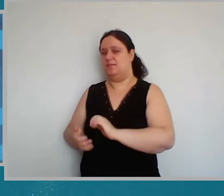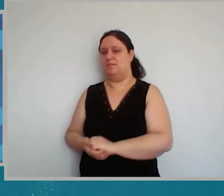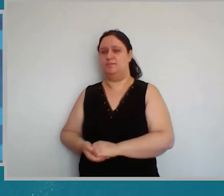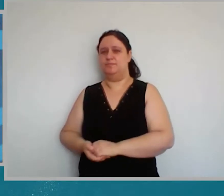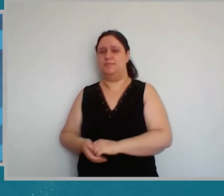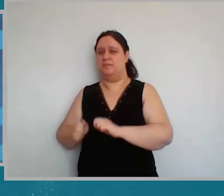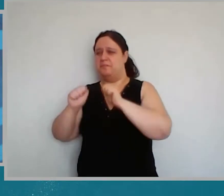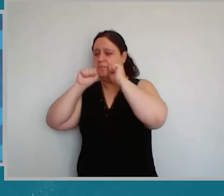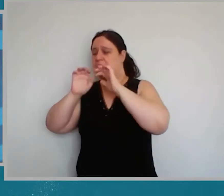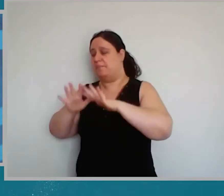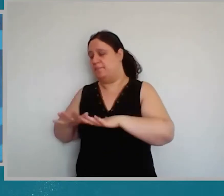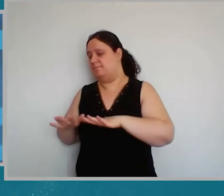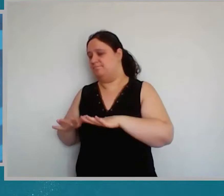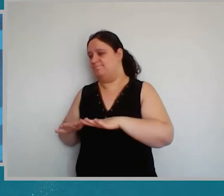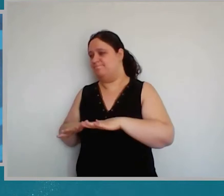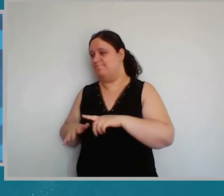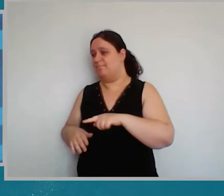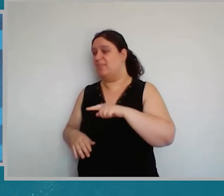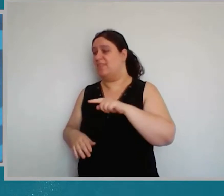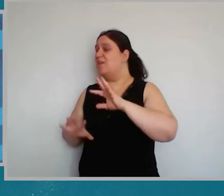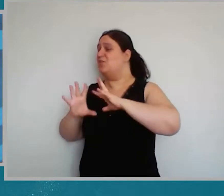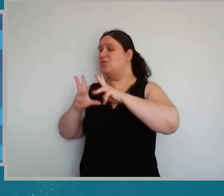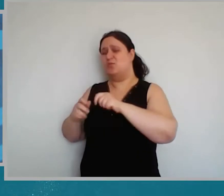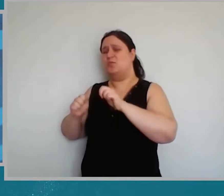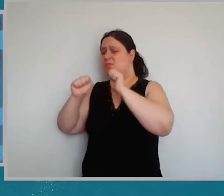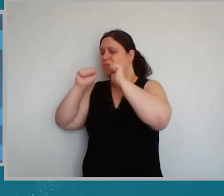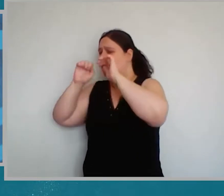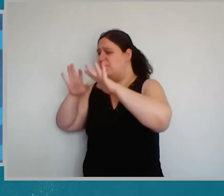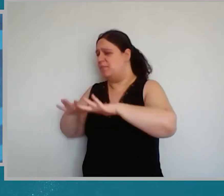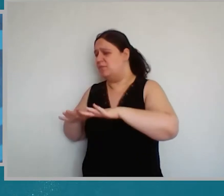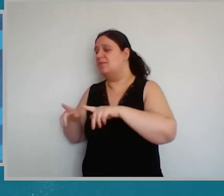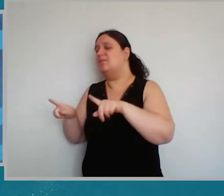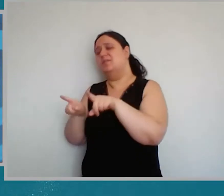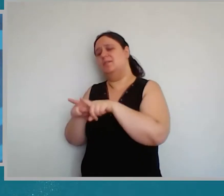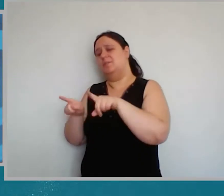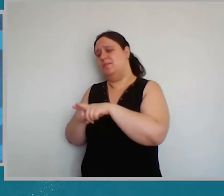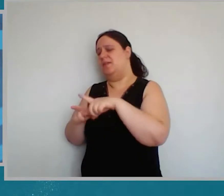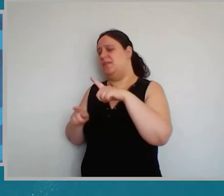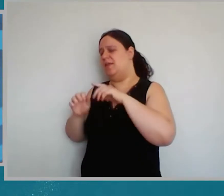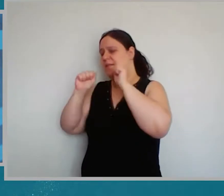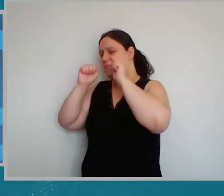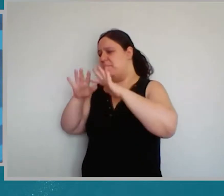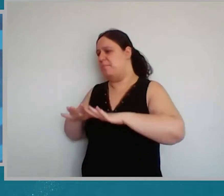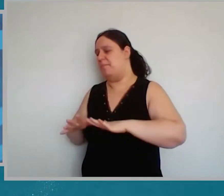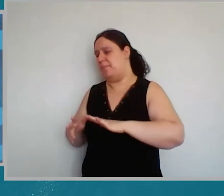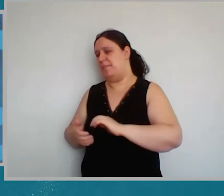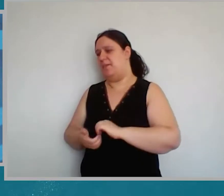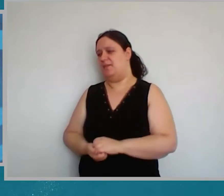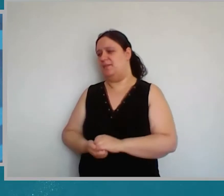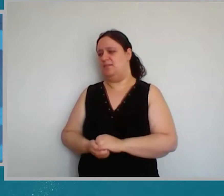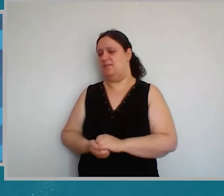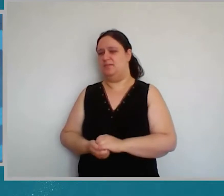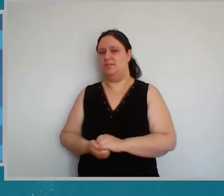Abençoarei os que te abençoarem, e amaldiçoarei os que te